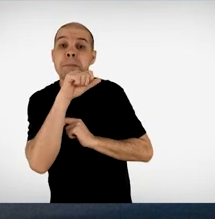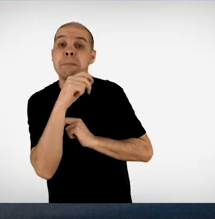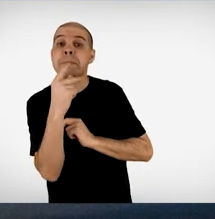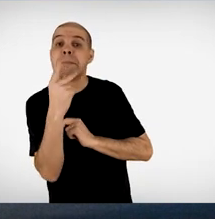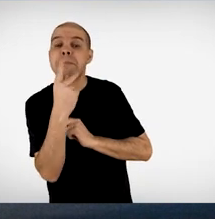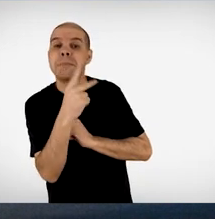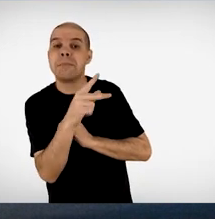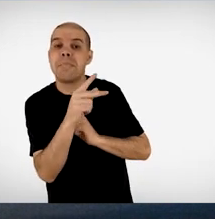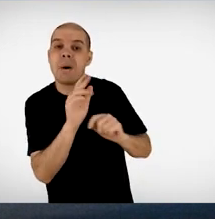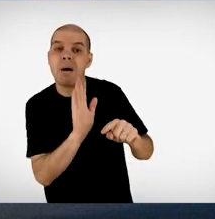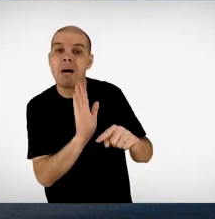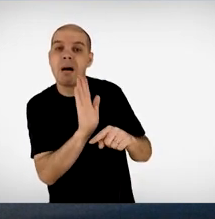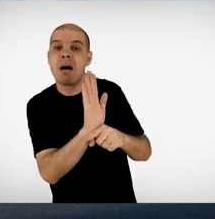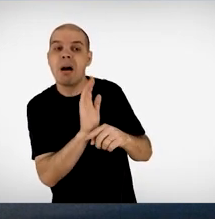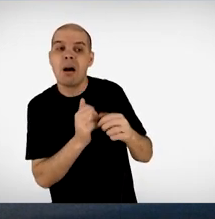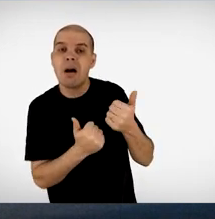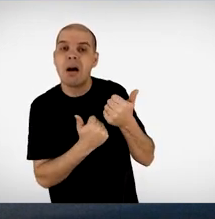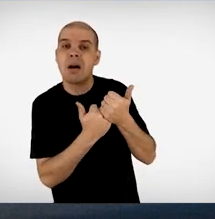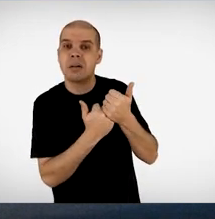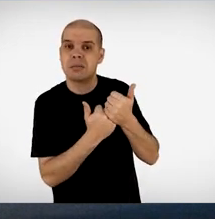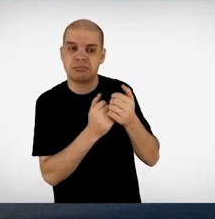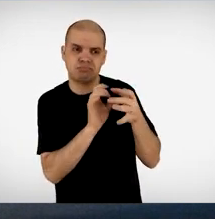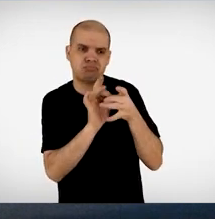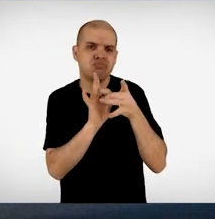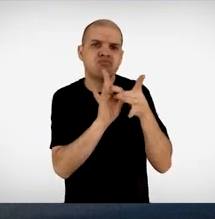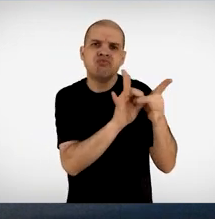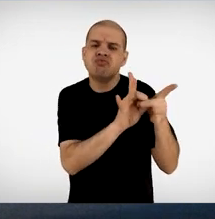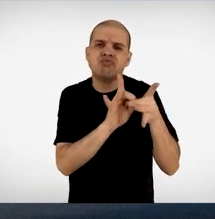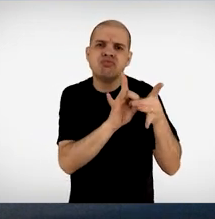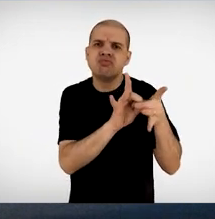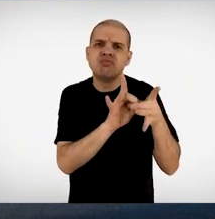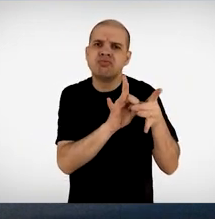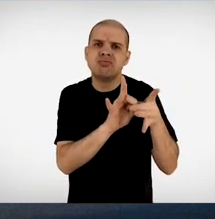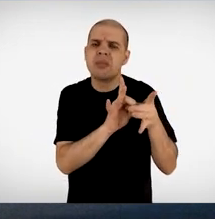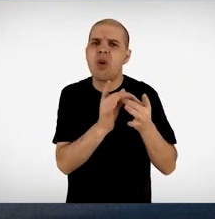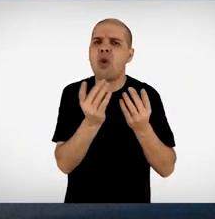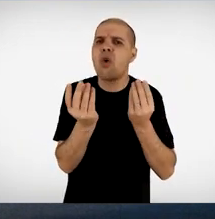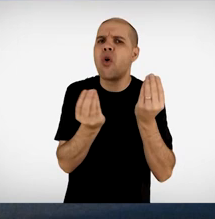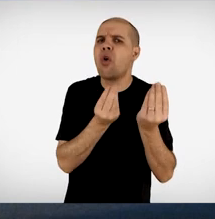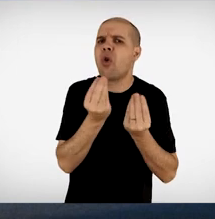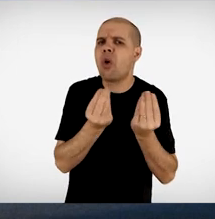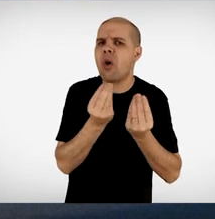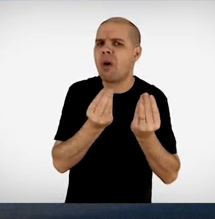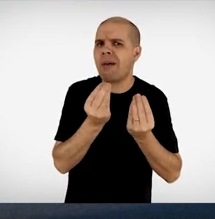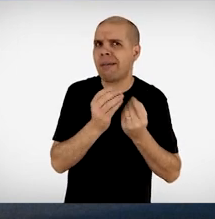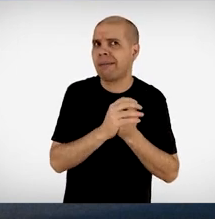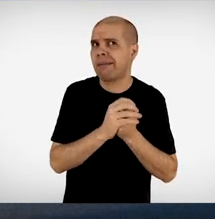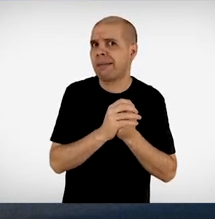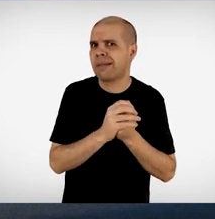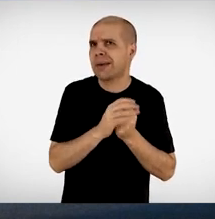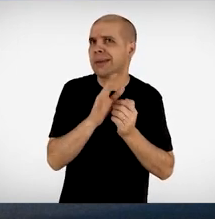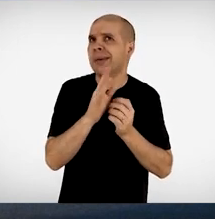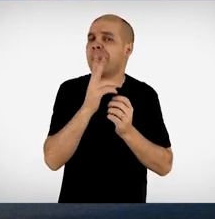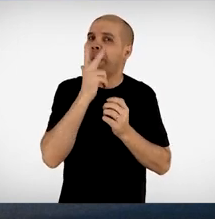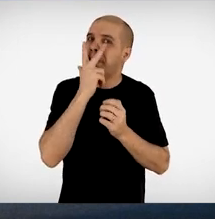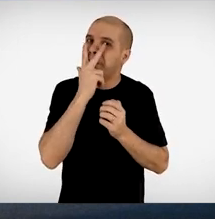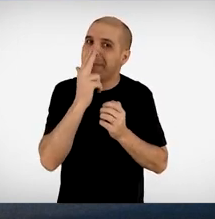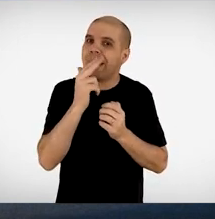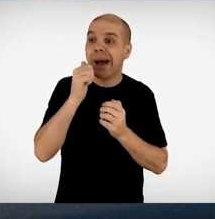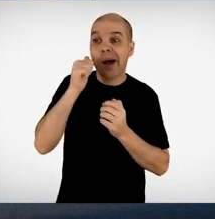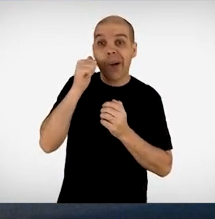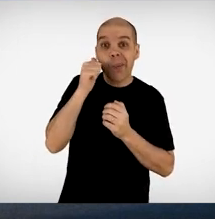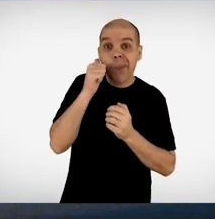assim, por que a gente, como mulher, tem tanta dificuldade de elaborar essa relação com a mãe e com a gravidez? Então,